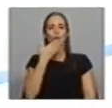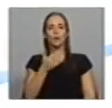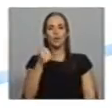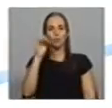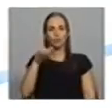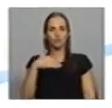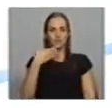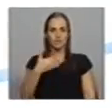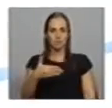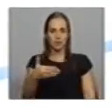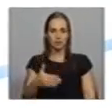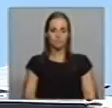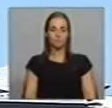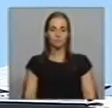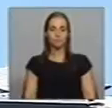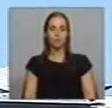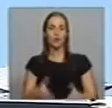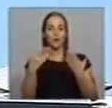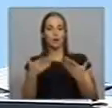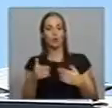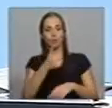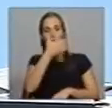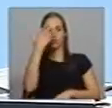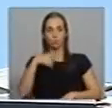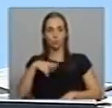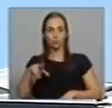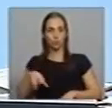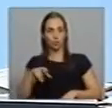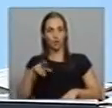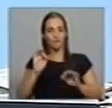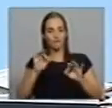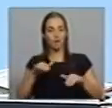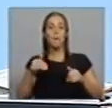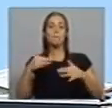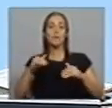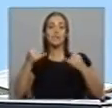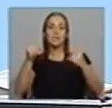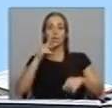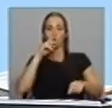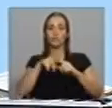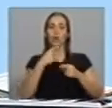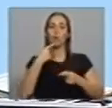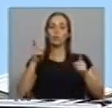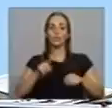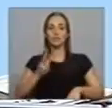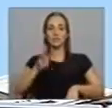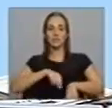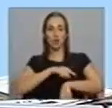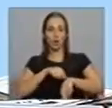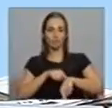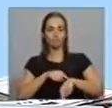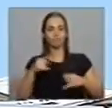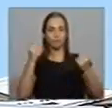semana. Fechamos para já o Bom Dia Portugal, mas já a seguir ao intervalo estamos de volta com a terceira hora. Até já.